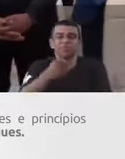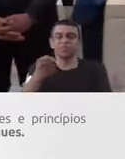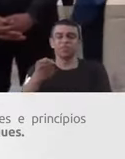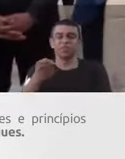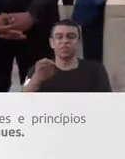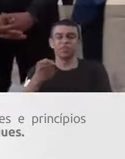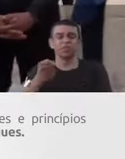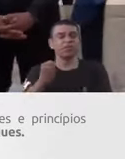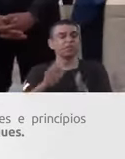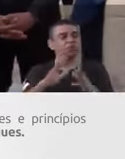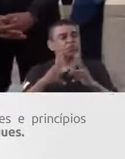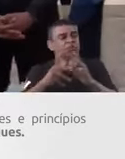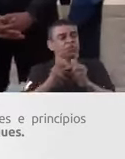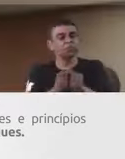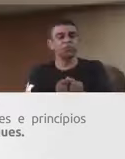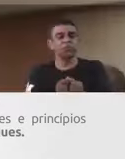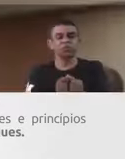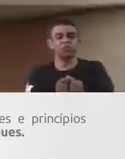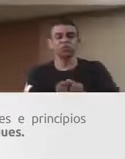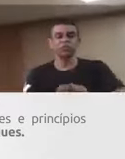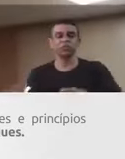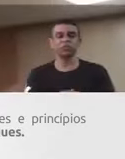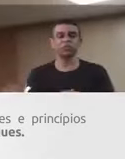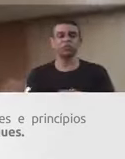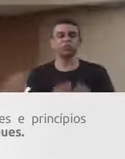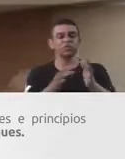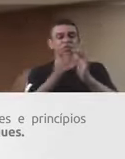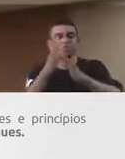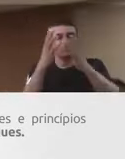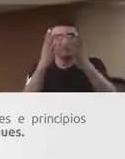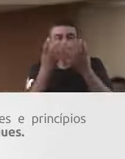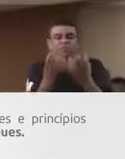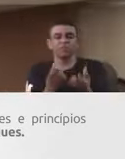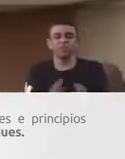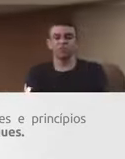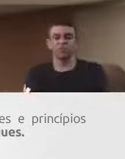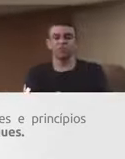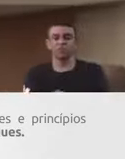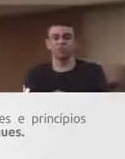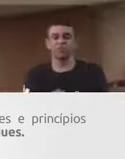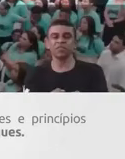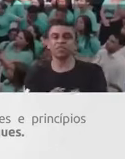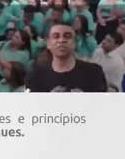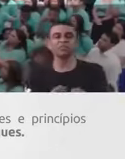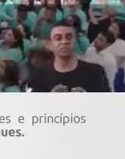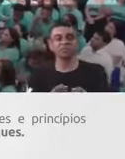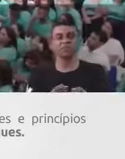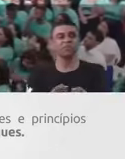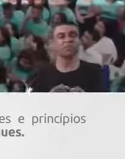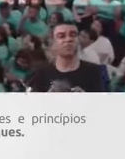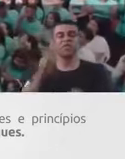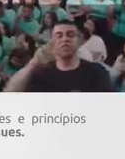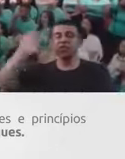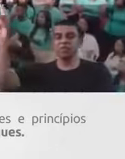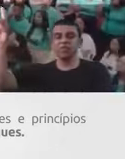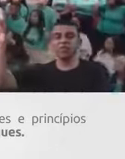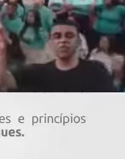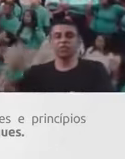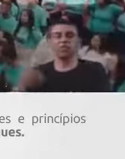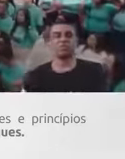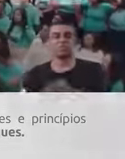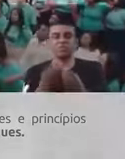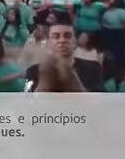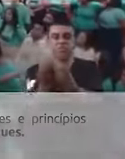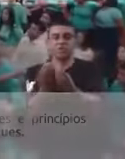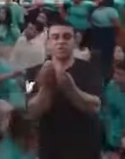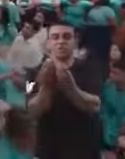amou o mundo de tal maneira que deu seu Filho unigênito, para que todo aquele que nele crê não pereça,